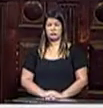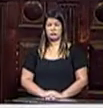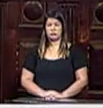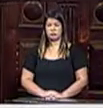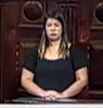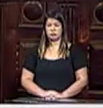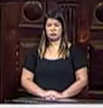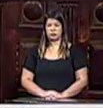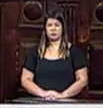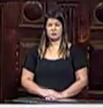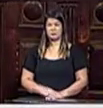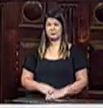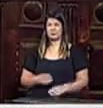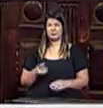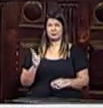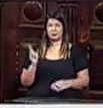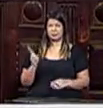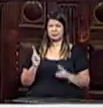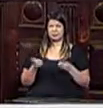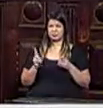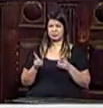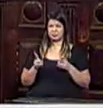a sonegação